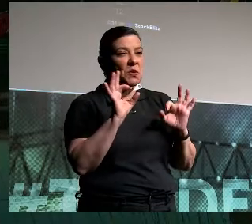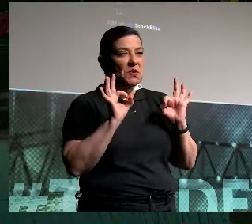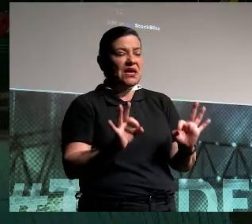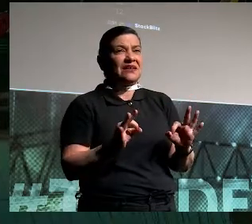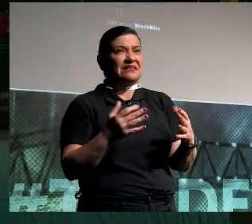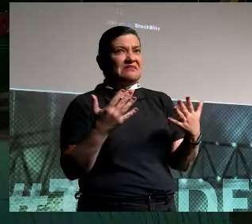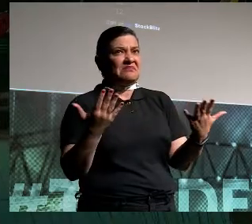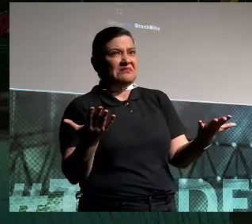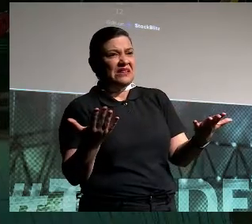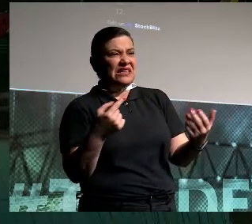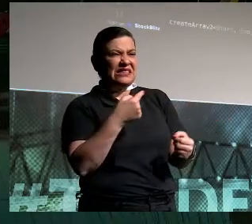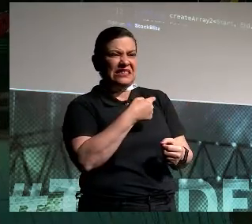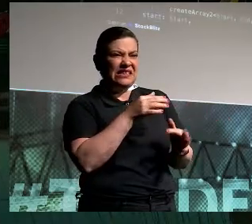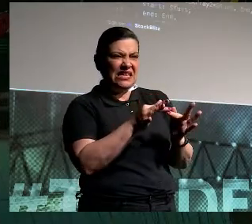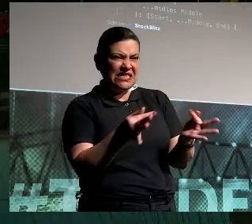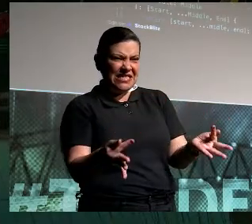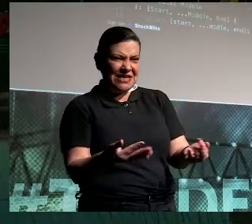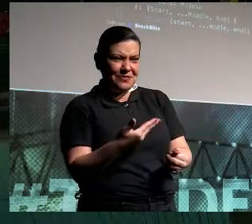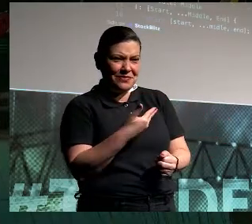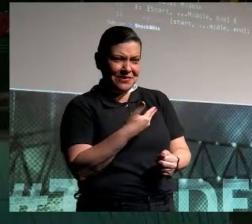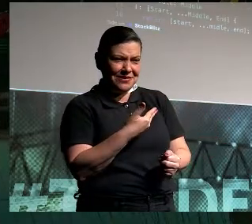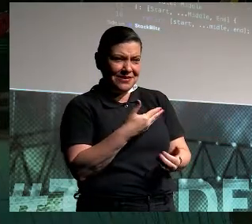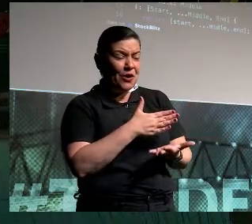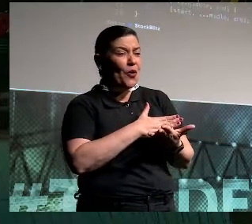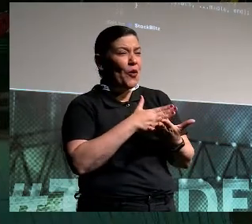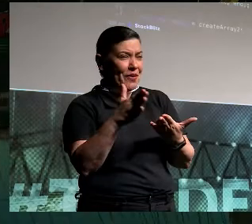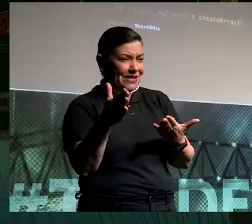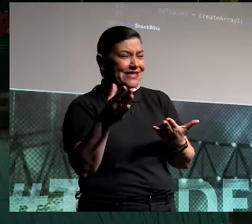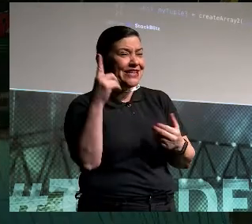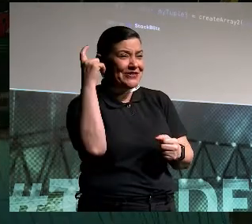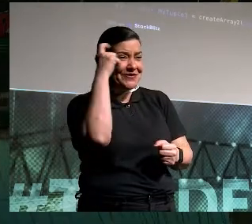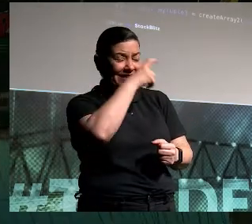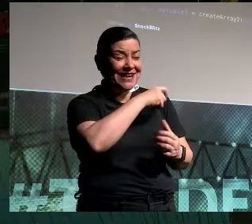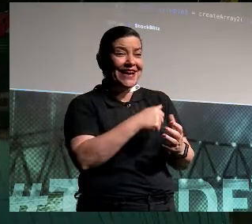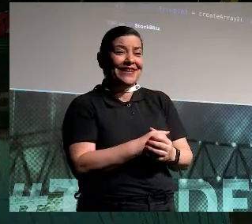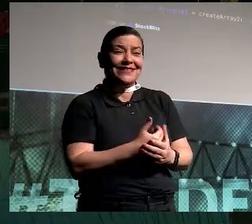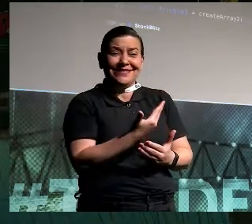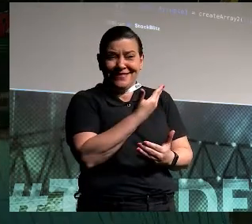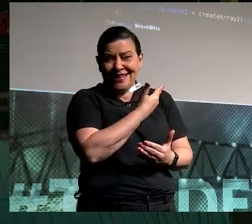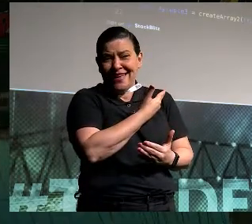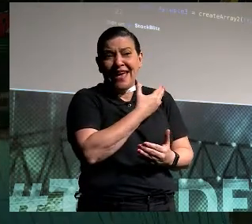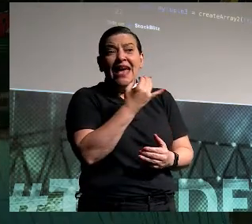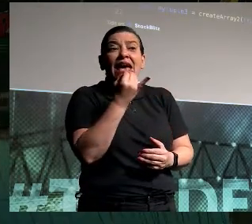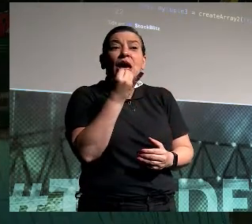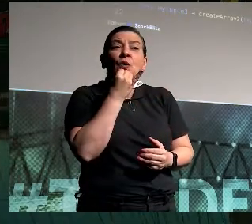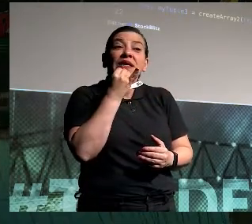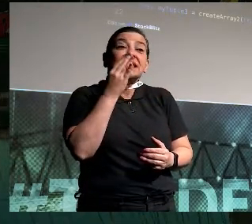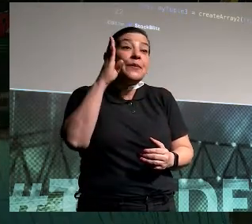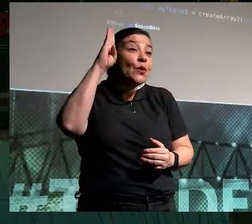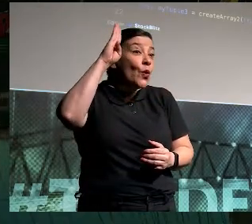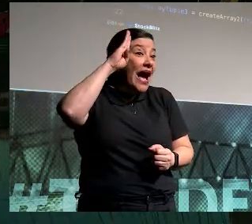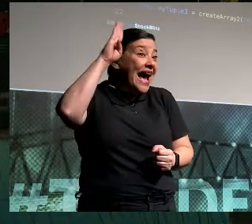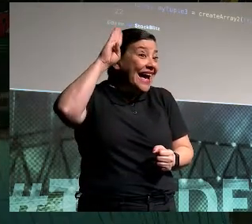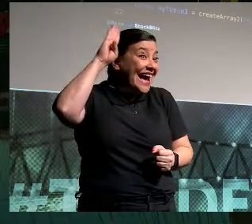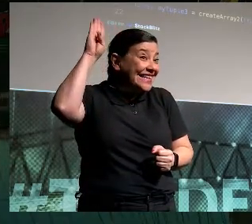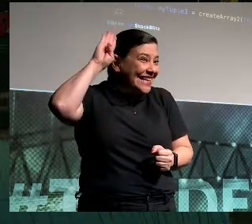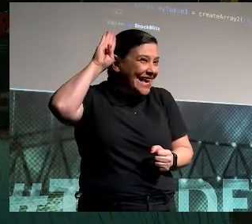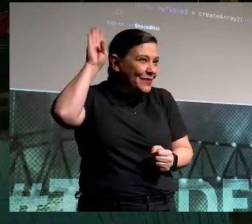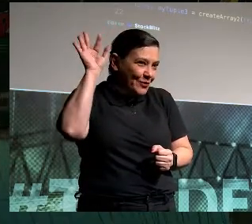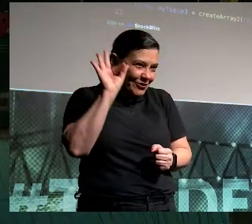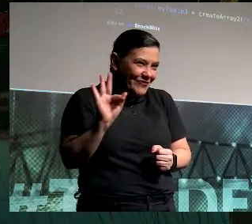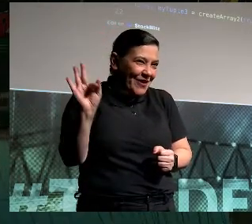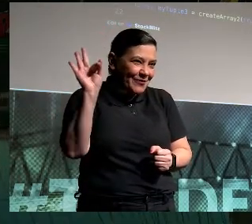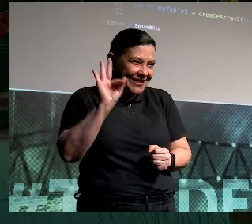William, esse exemplo aqui está muito simples, né? Vamos começar a complicar. Aqui é óbvio que isso aqui é um exemplo mais acadêmico ainda, mas ó, aqui eu tenho